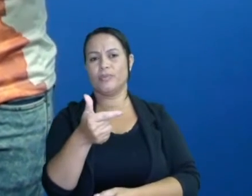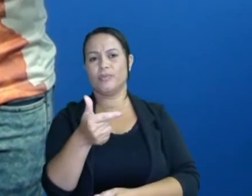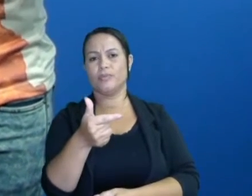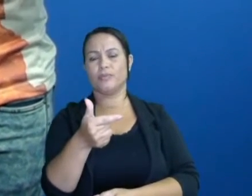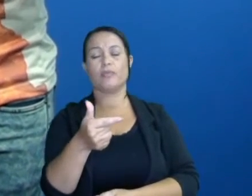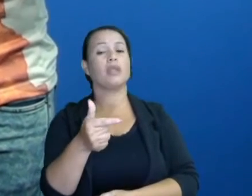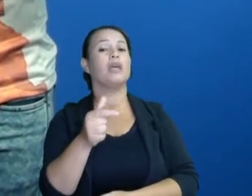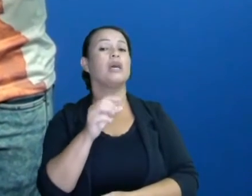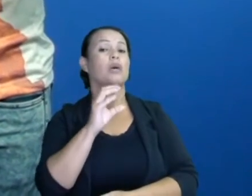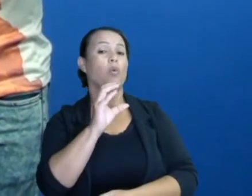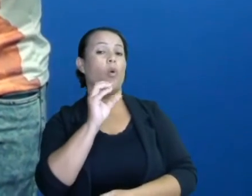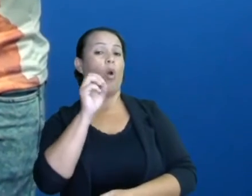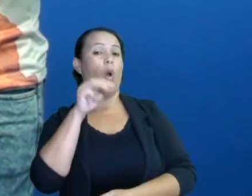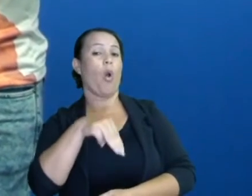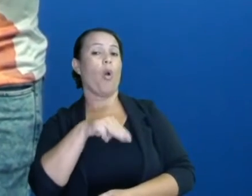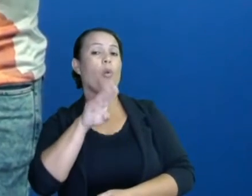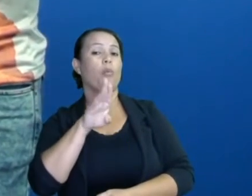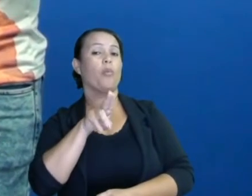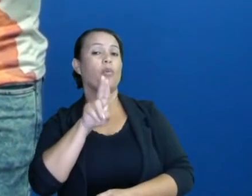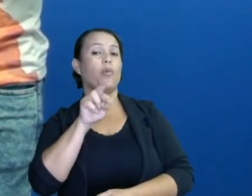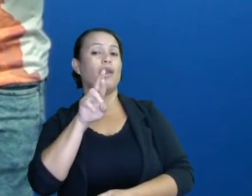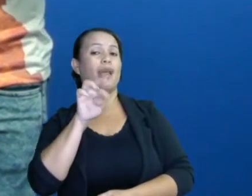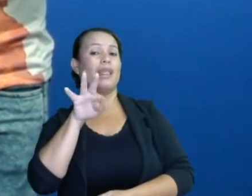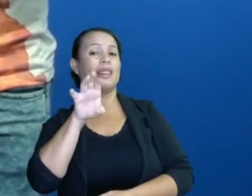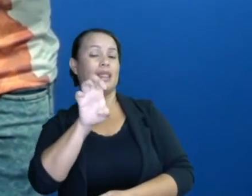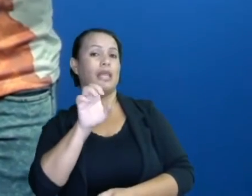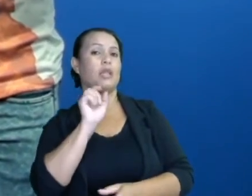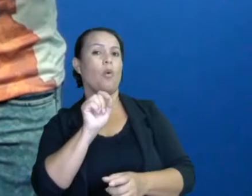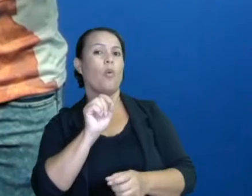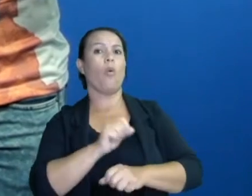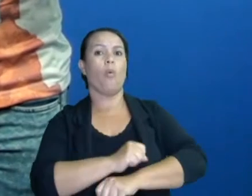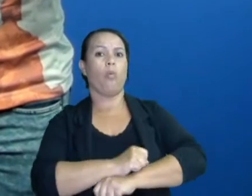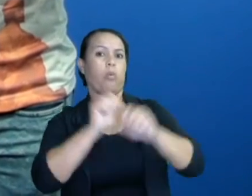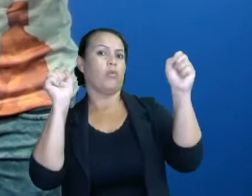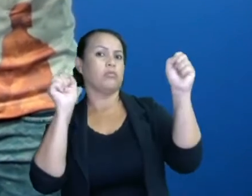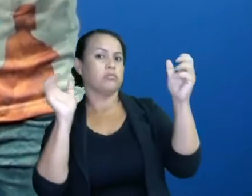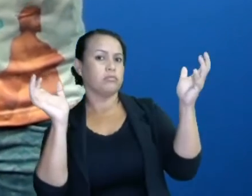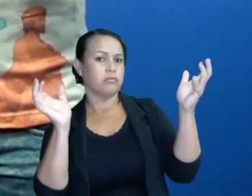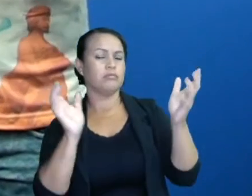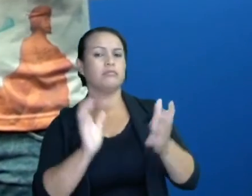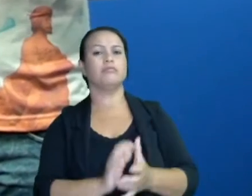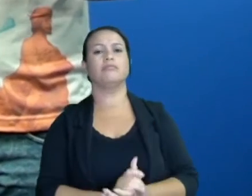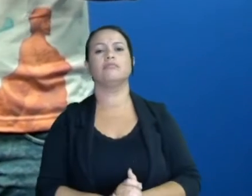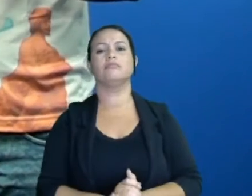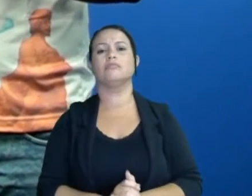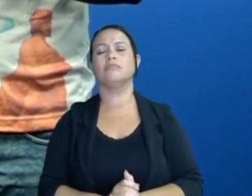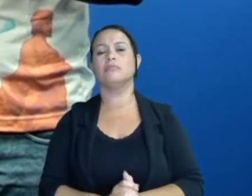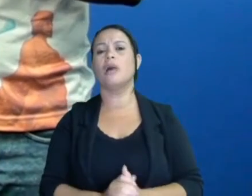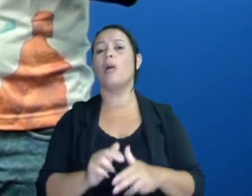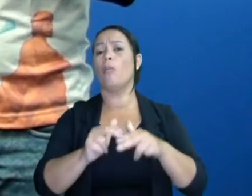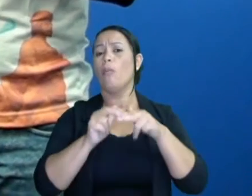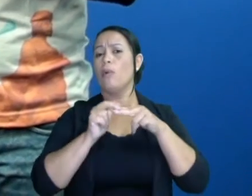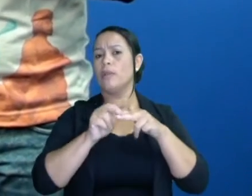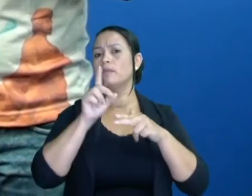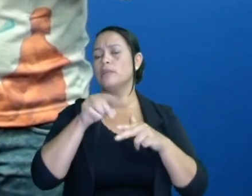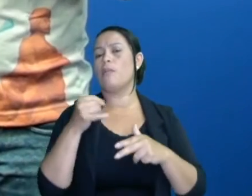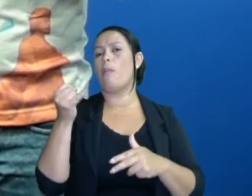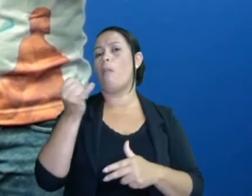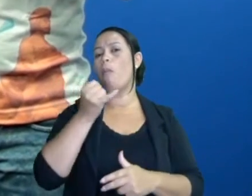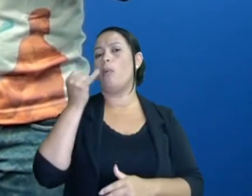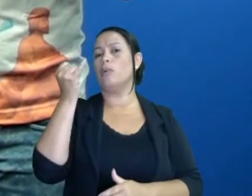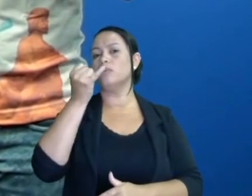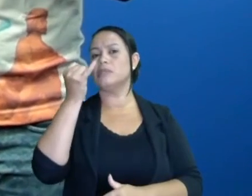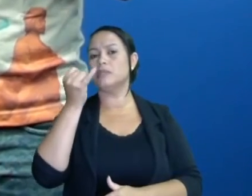sem o comburente, sem o oxigênio, nenhuma explosão acontece. E por isso que ele é tão